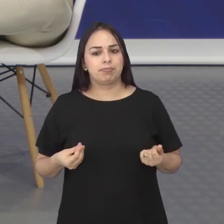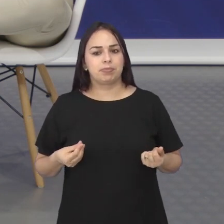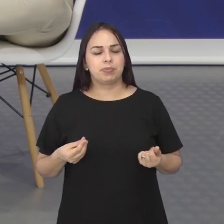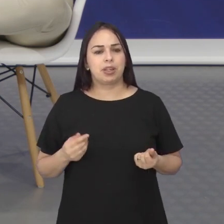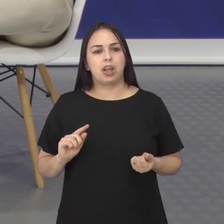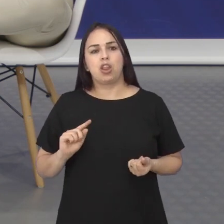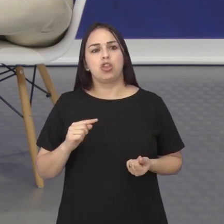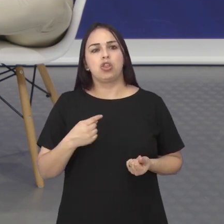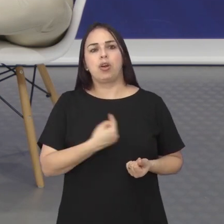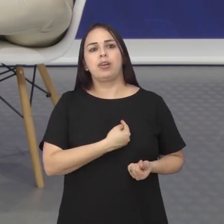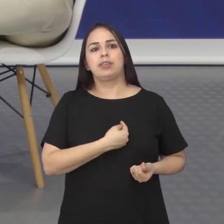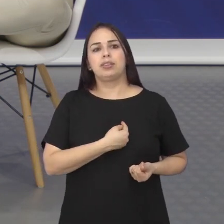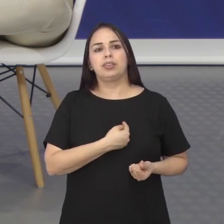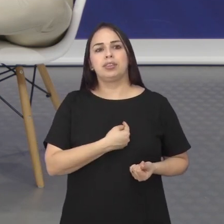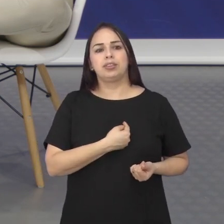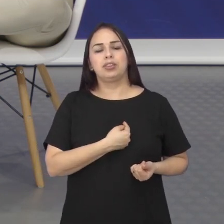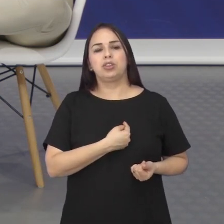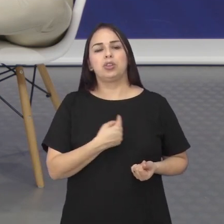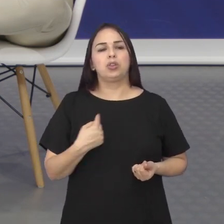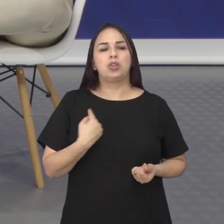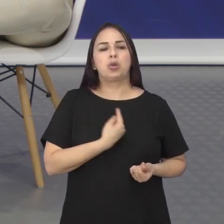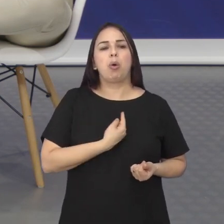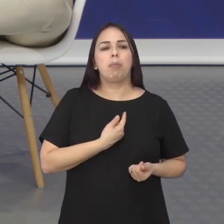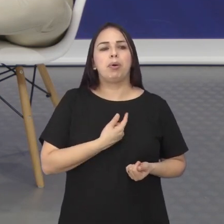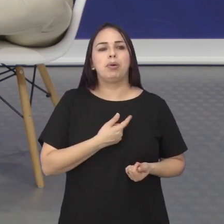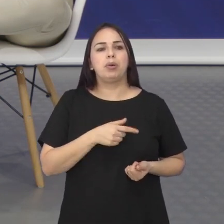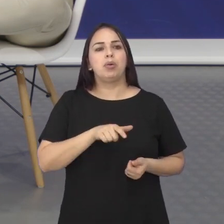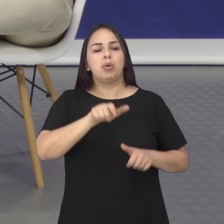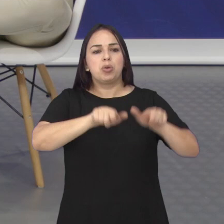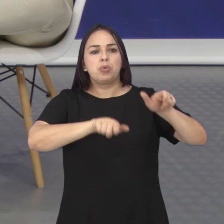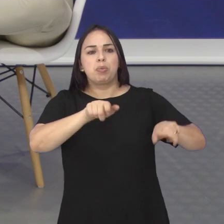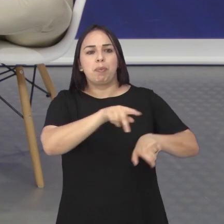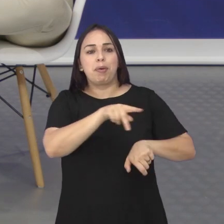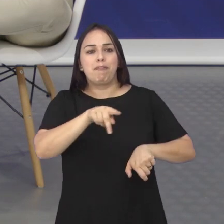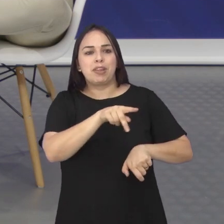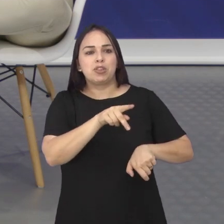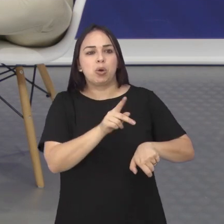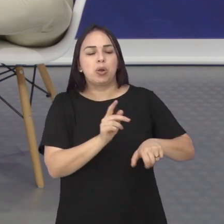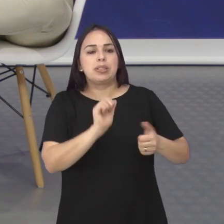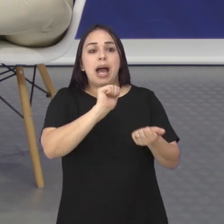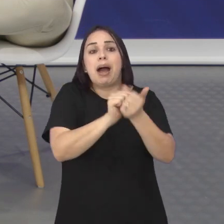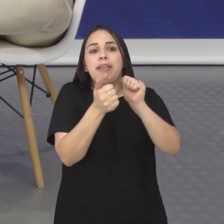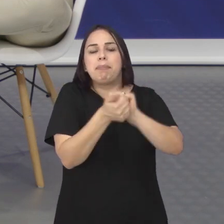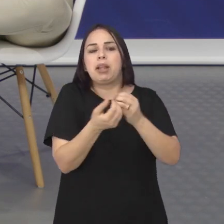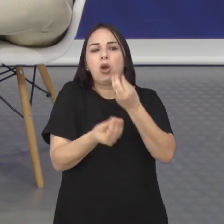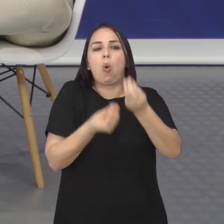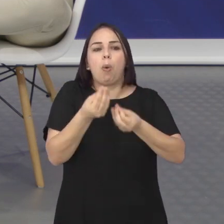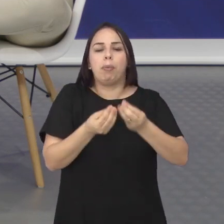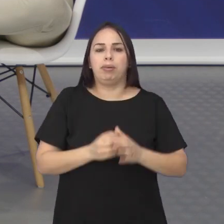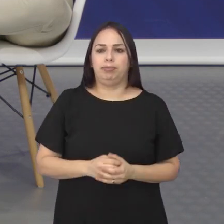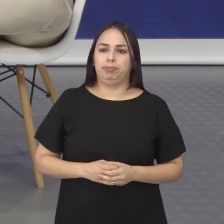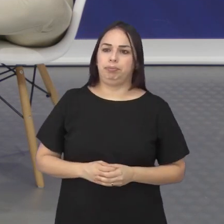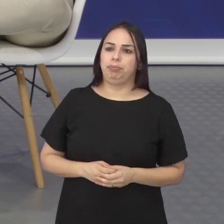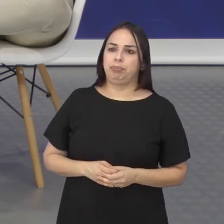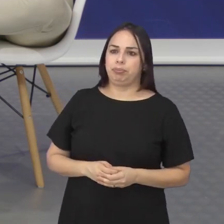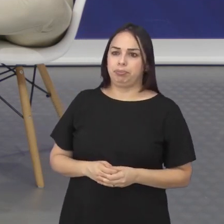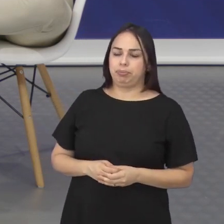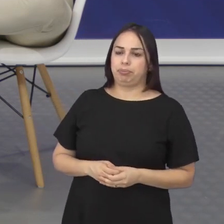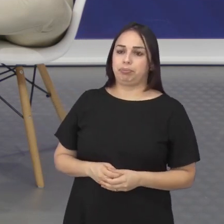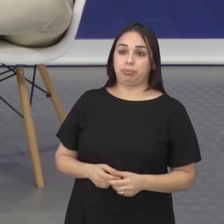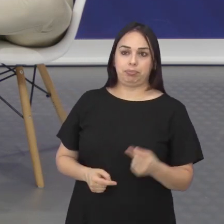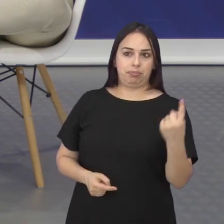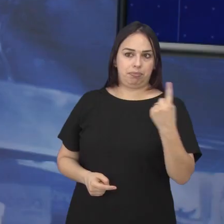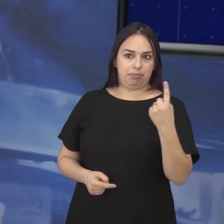que a gente atualiza o corpo docente, né, para atender essas novas demandas?